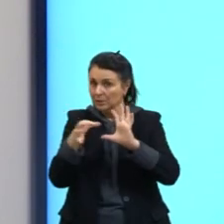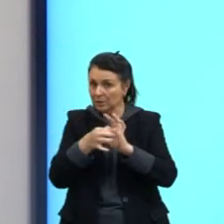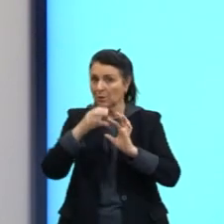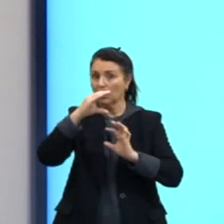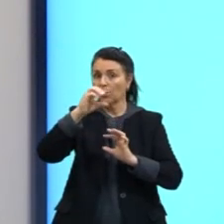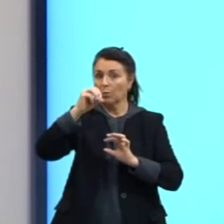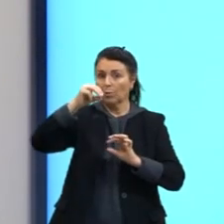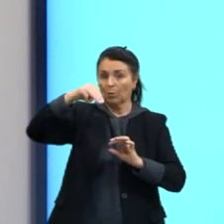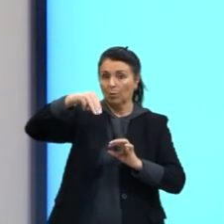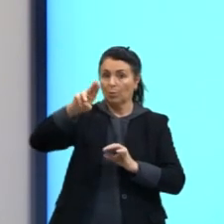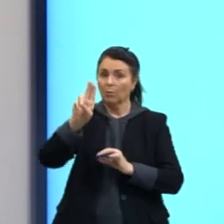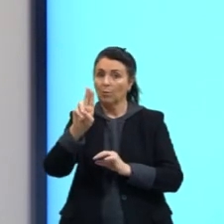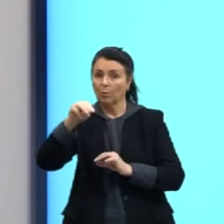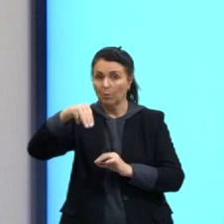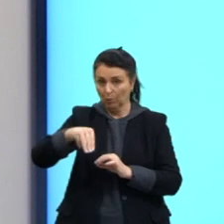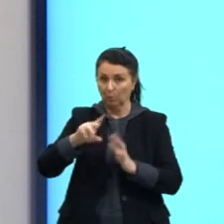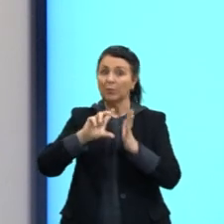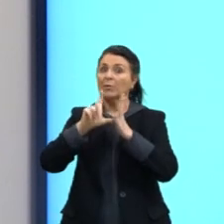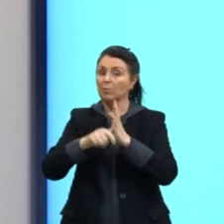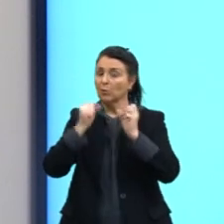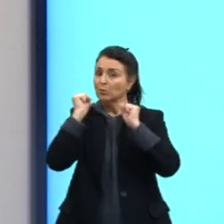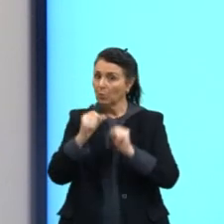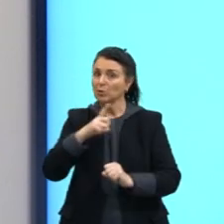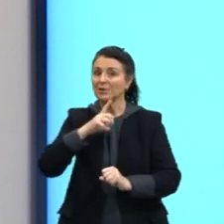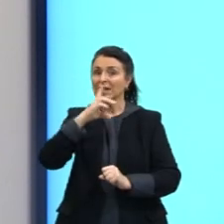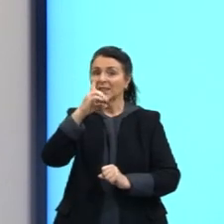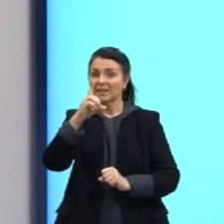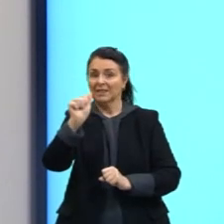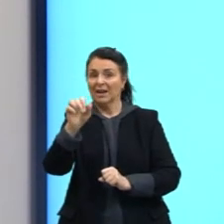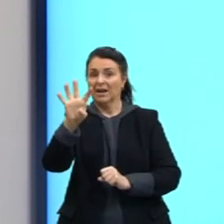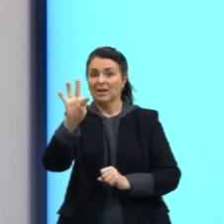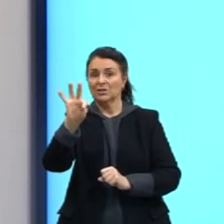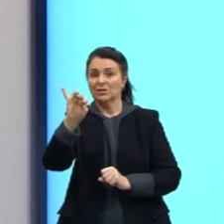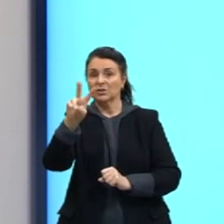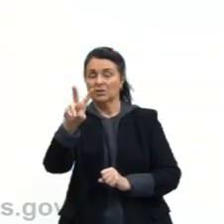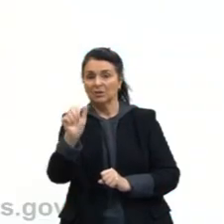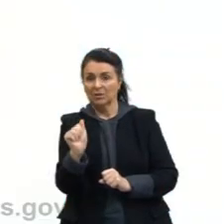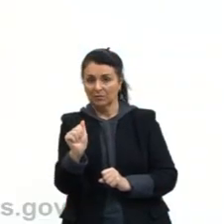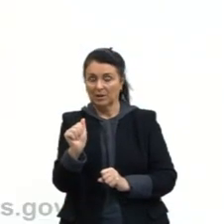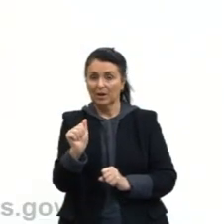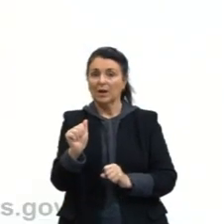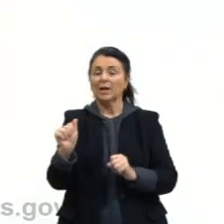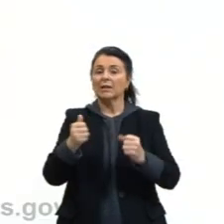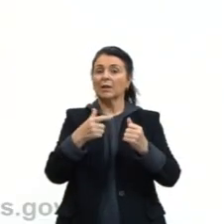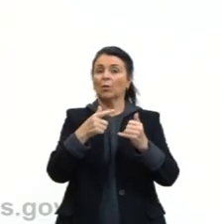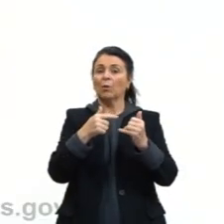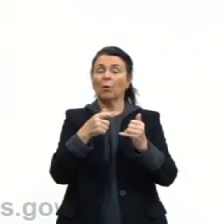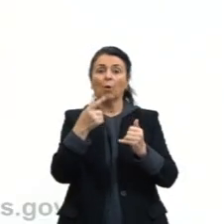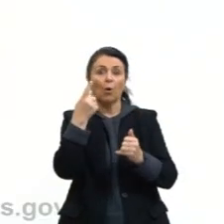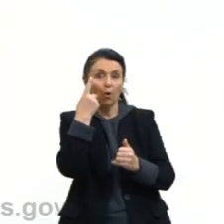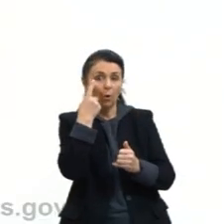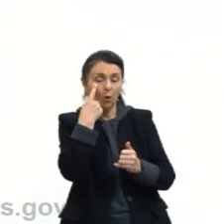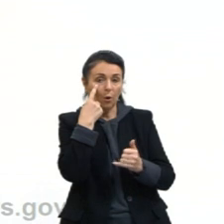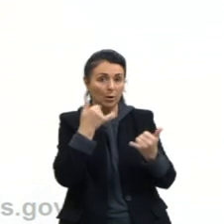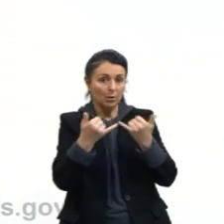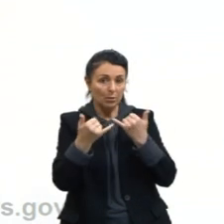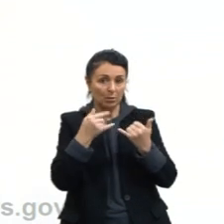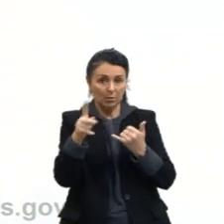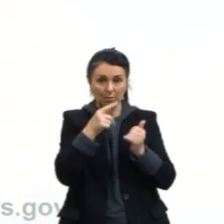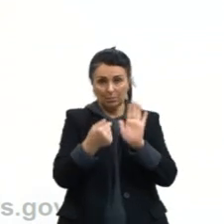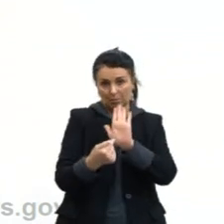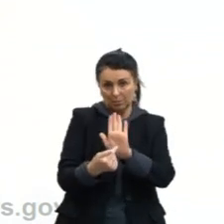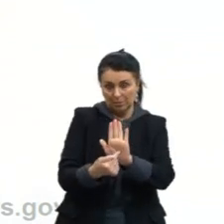depois pode vir a ocorrer A Nativa é o exemplo mais comum é o dióxido de enxofre tava que a gente vê aí nos